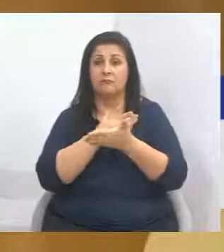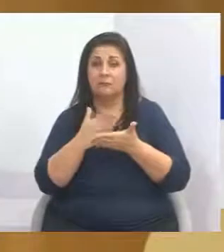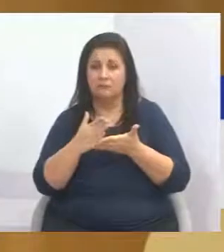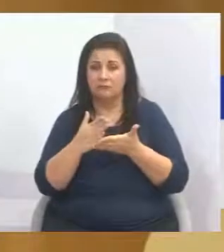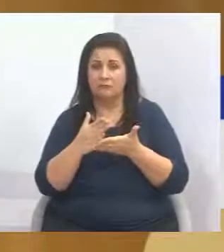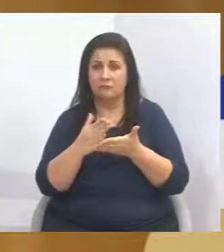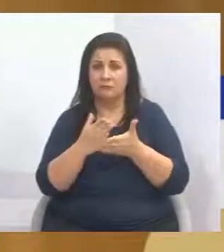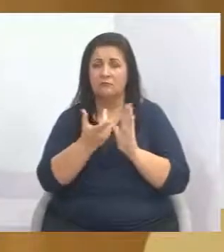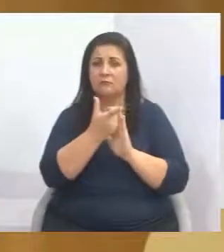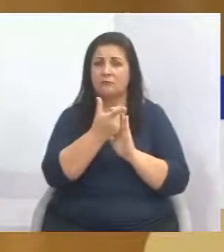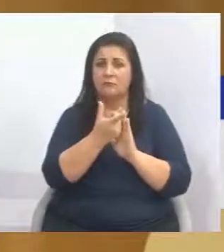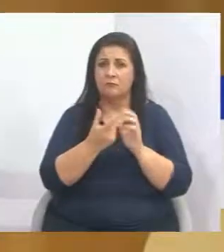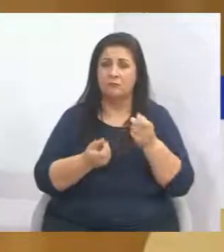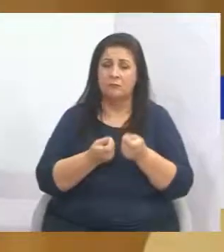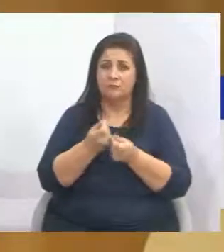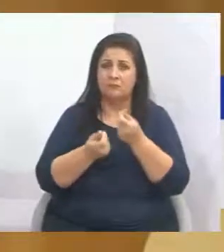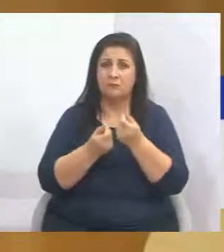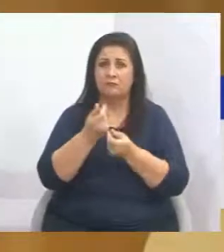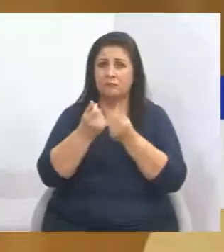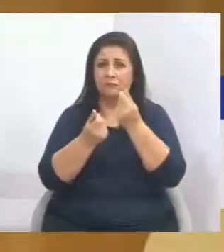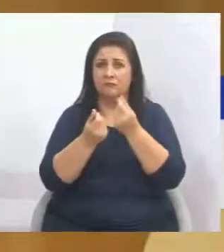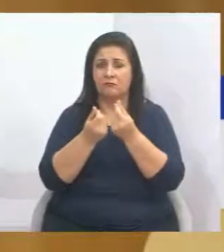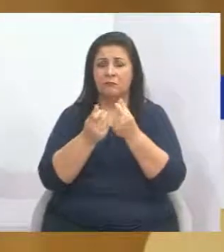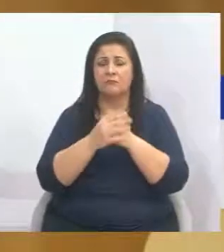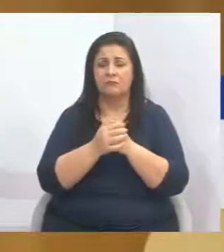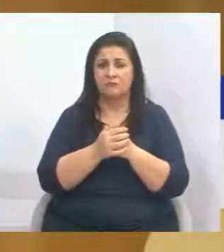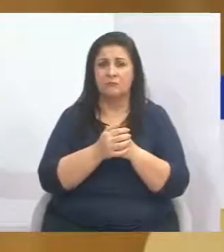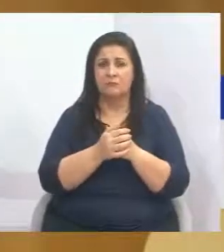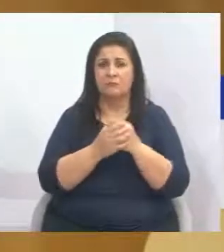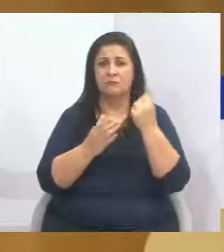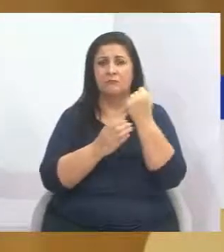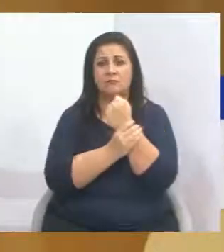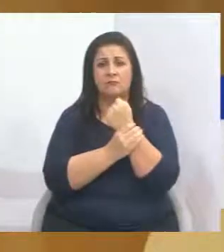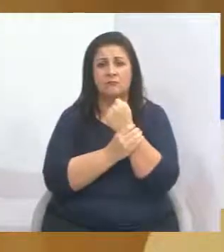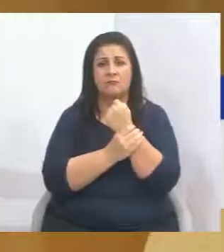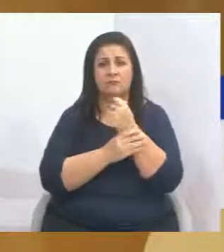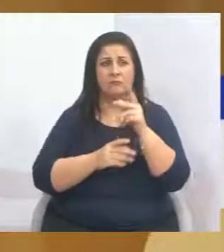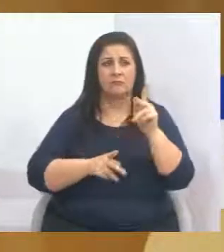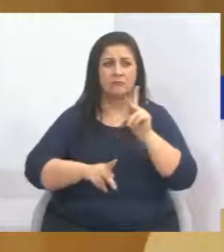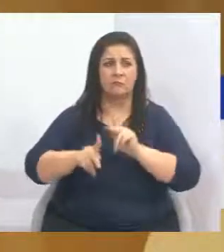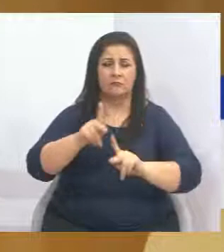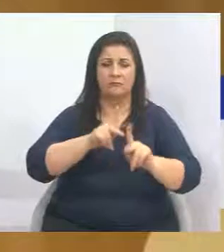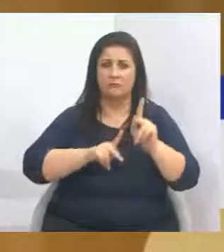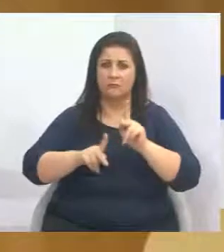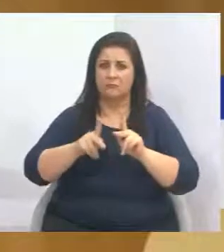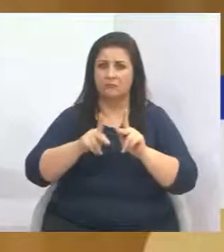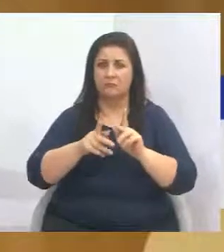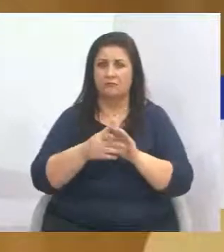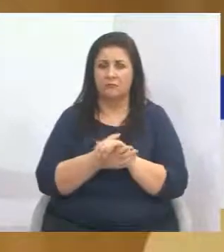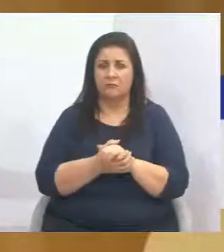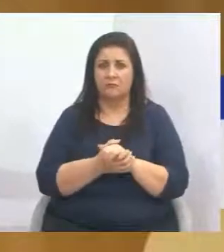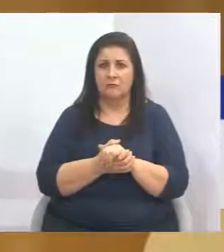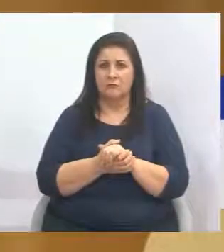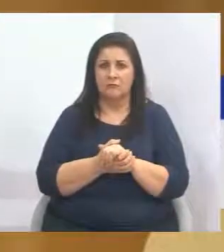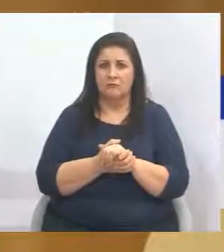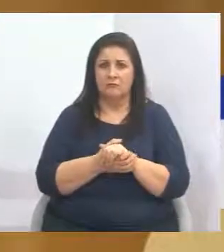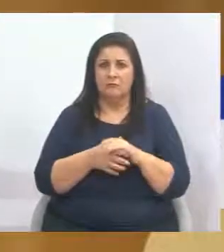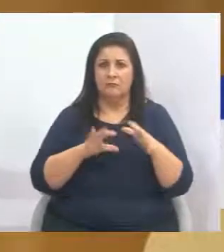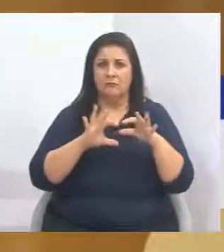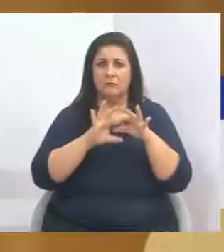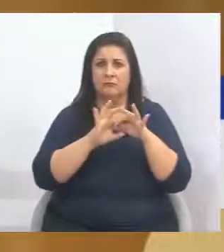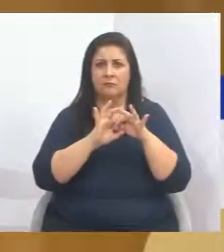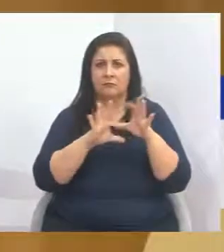sua Constituição, que defende a justiça social e bem-estar da coletividade, significa o livre acesso ao